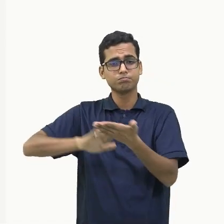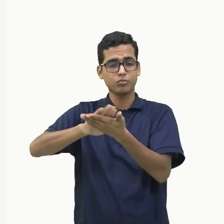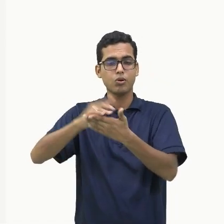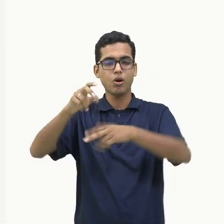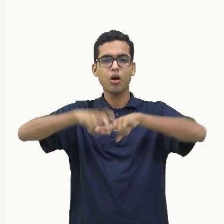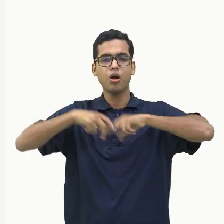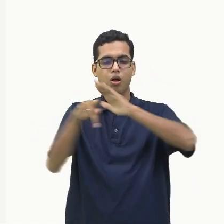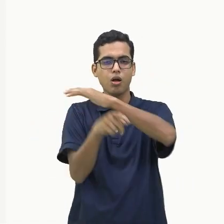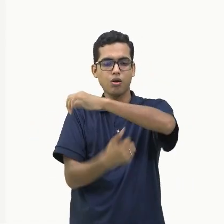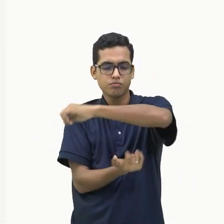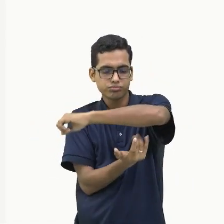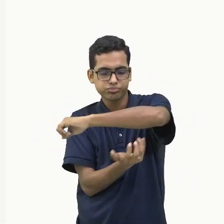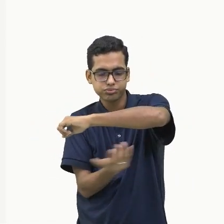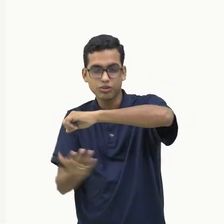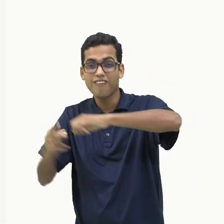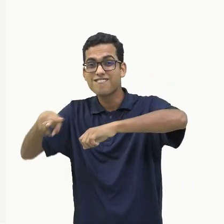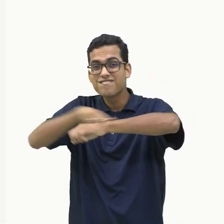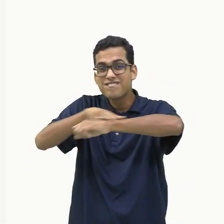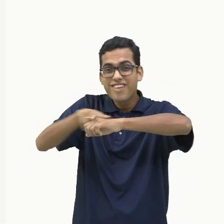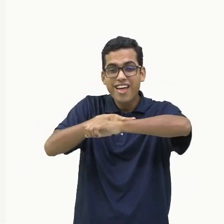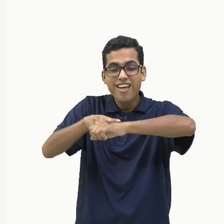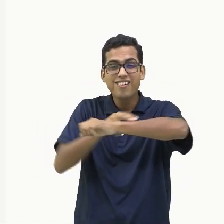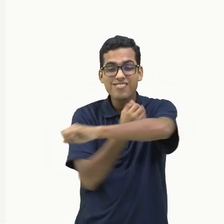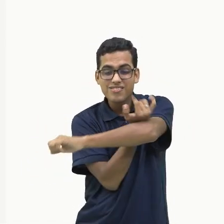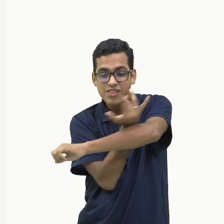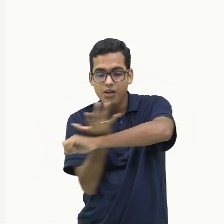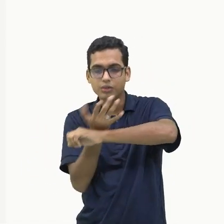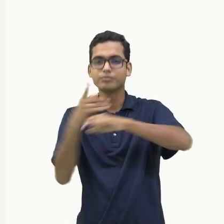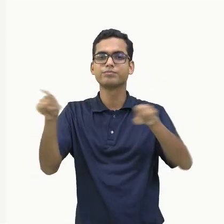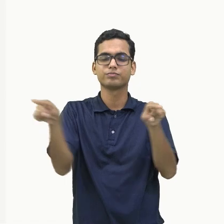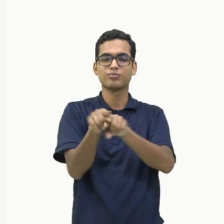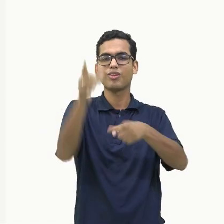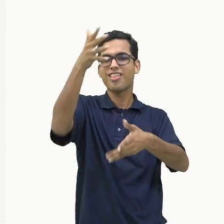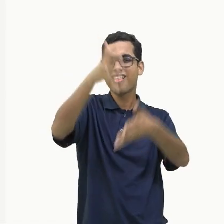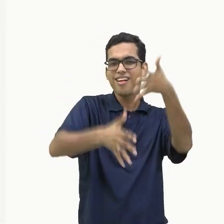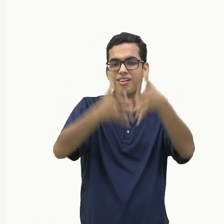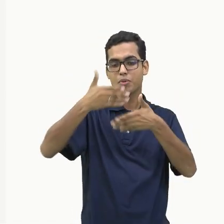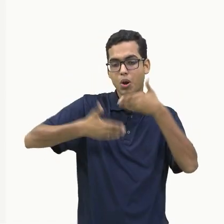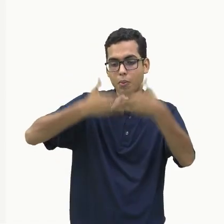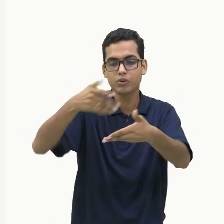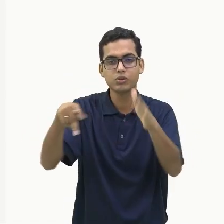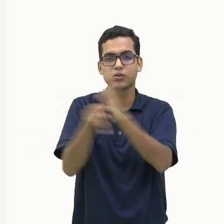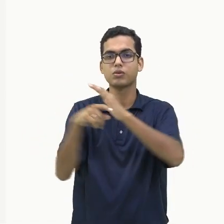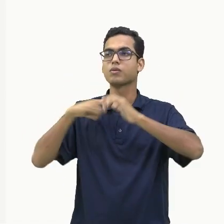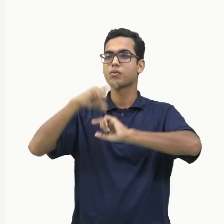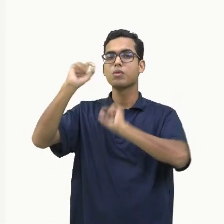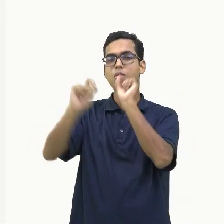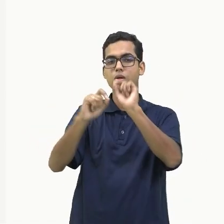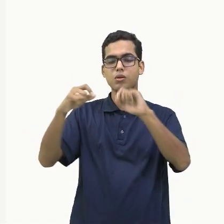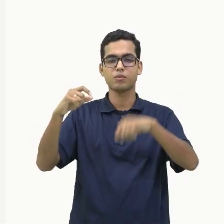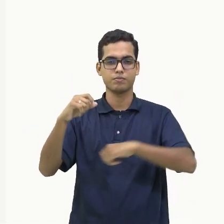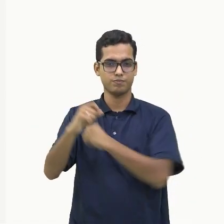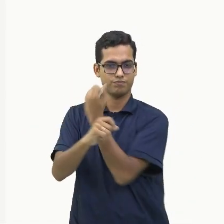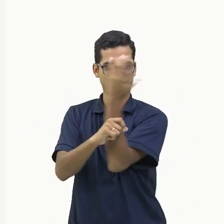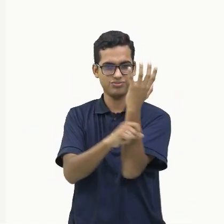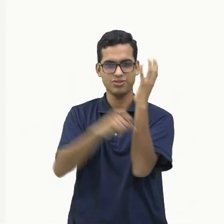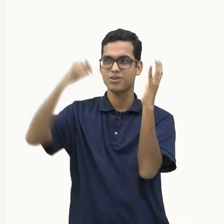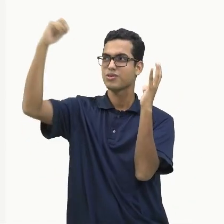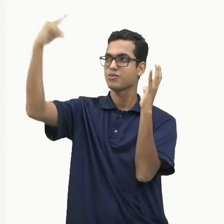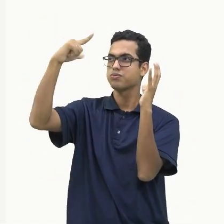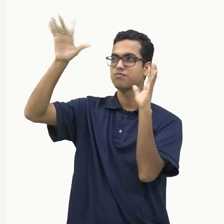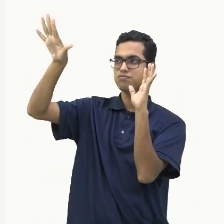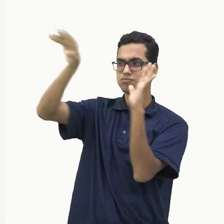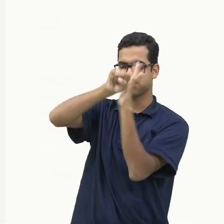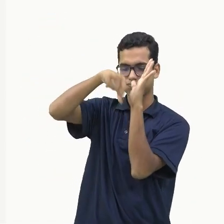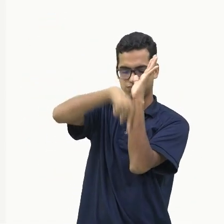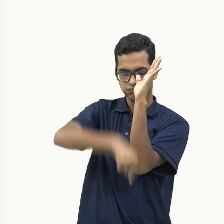a fotossíntese de alguns organismos. Se a gente não vai ter mais fotossíntese, o que vai acontecer? Vai diminuir a